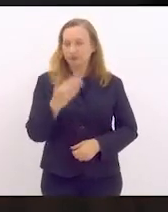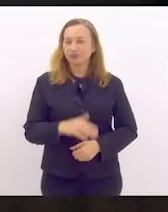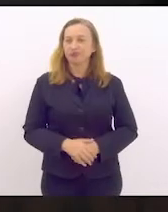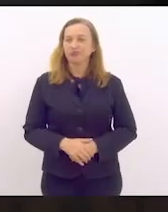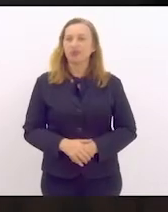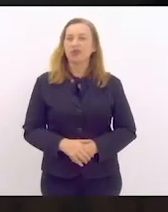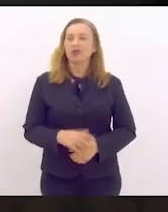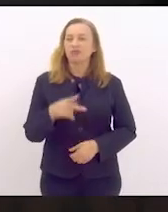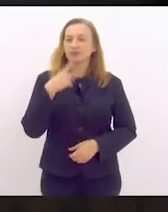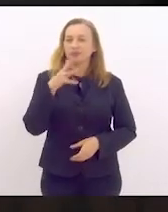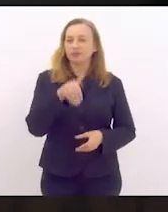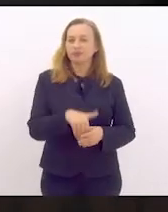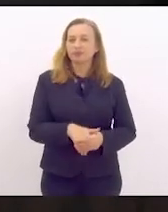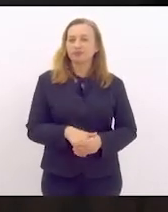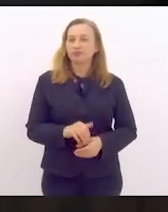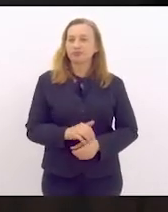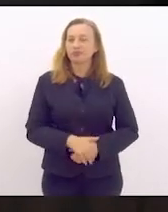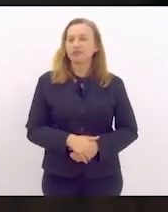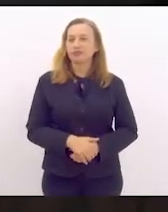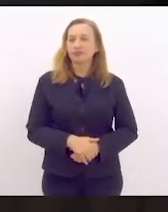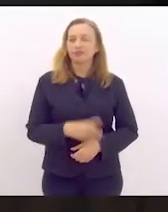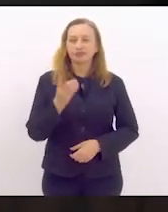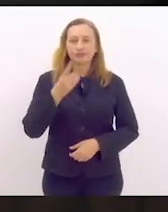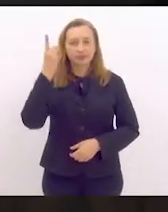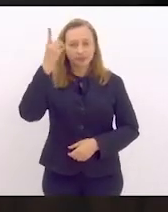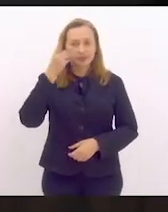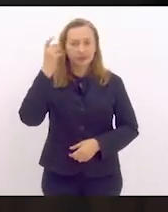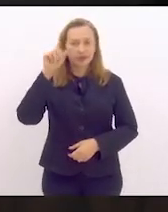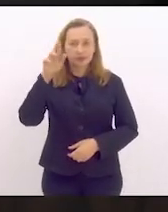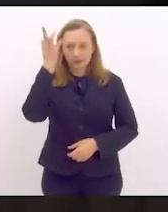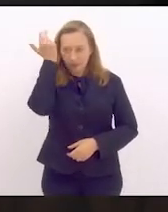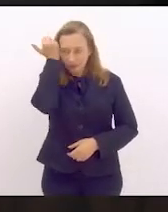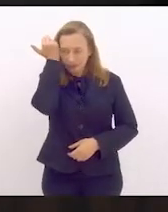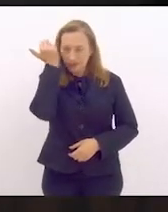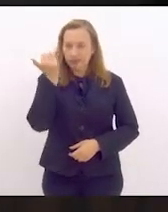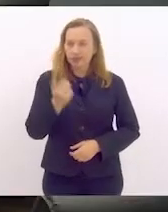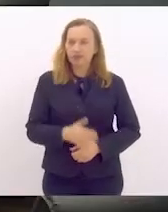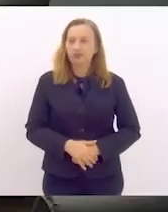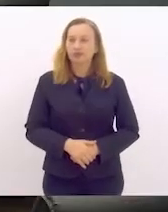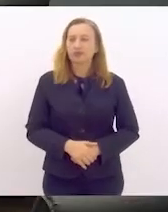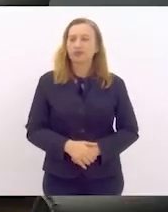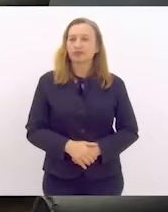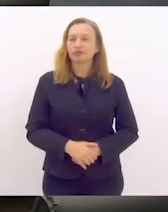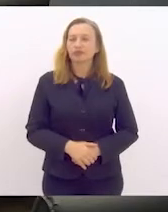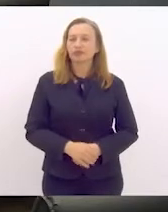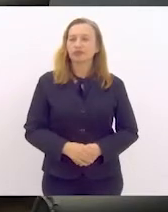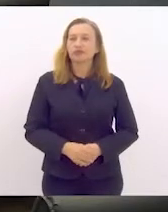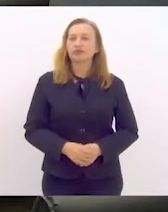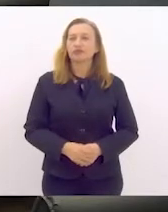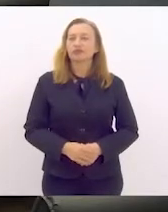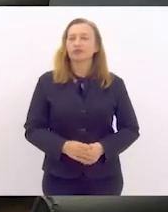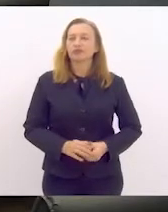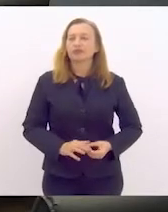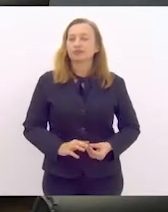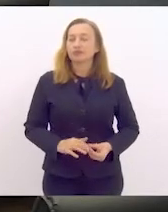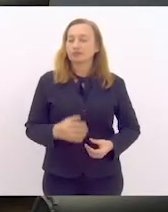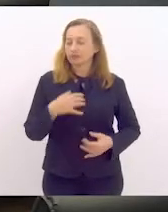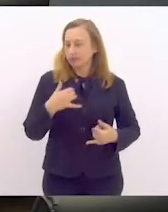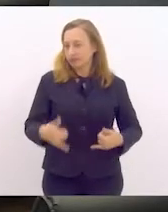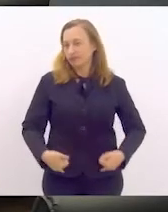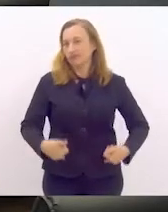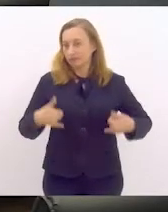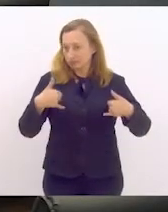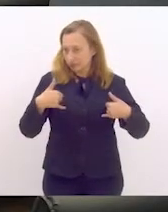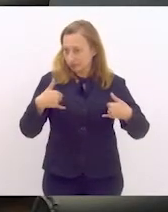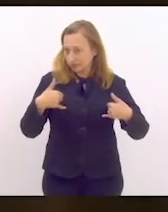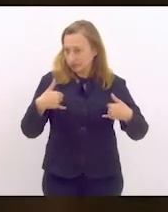Para a declaração de voto, o nobre deputado Eliomar Coelho. A declaração é no sentido de eu se sentir muito honrado em